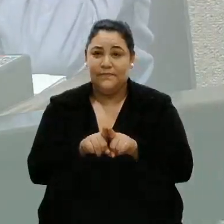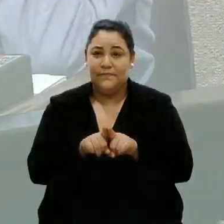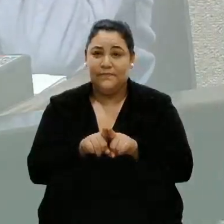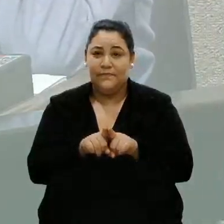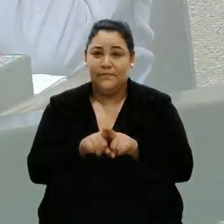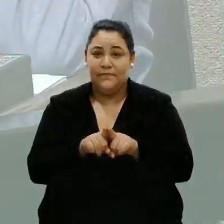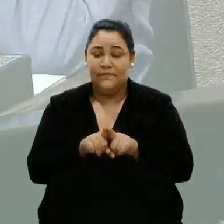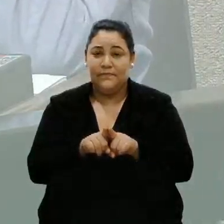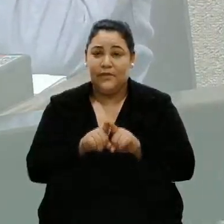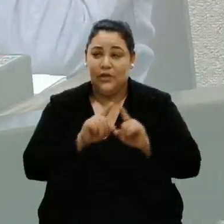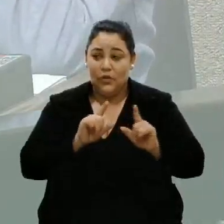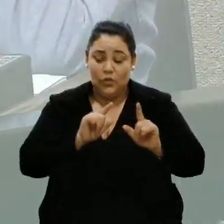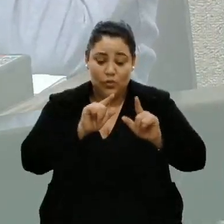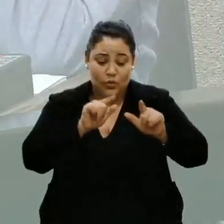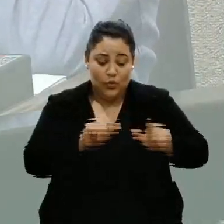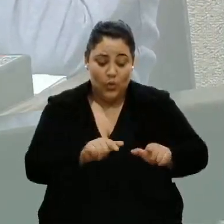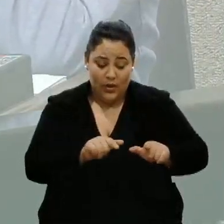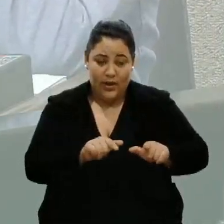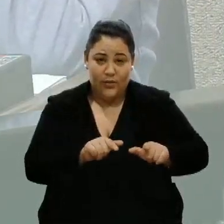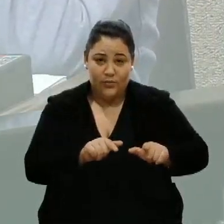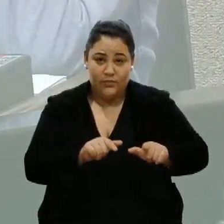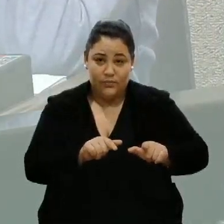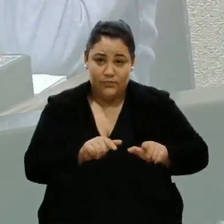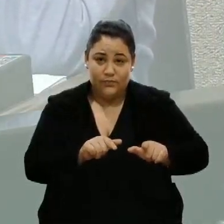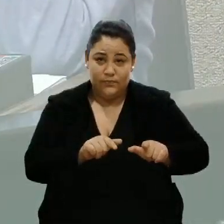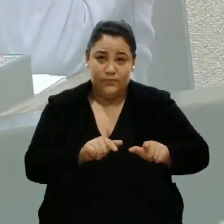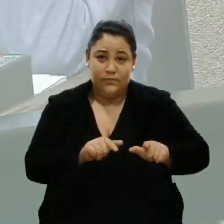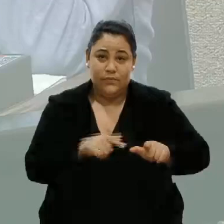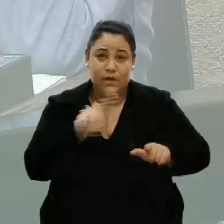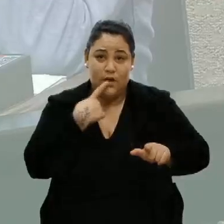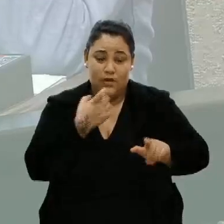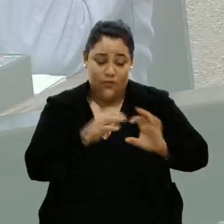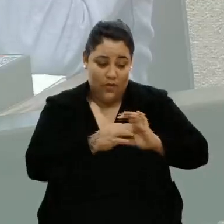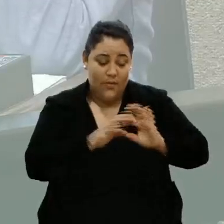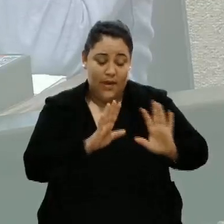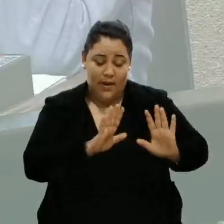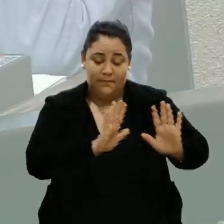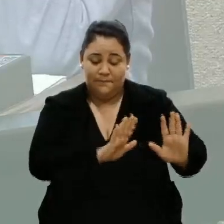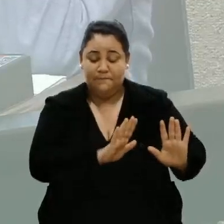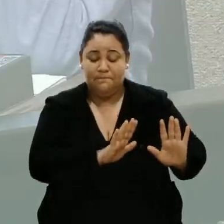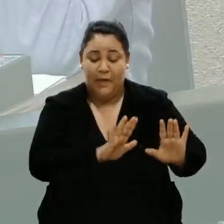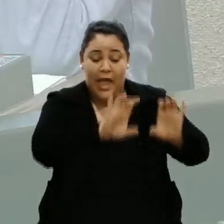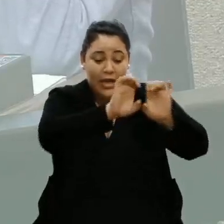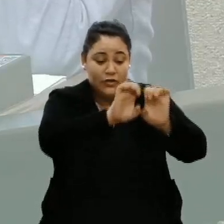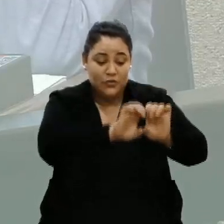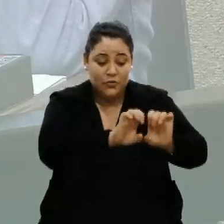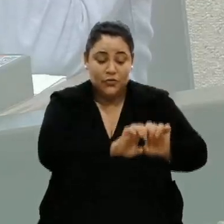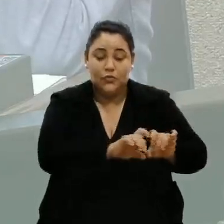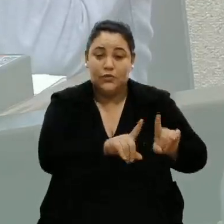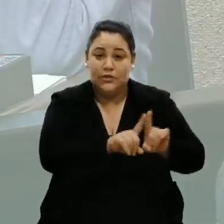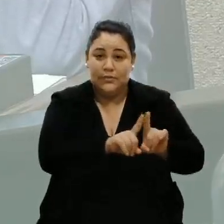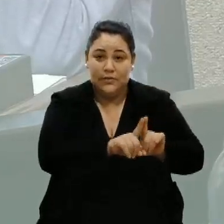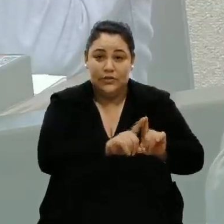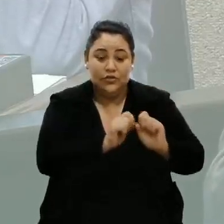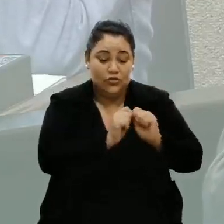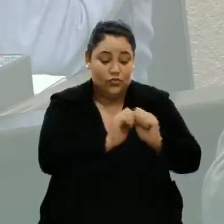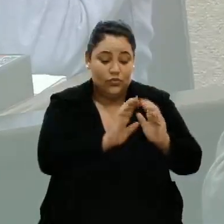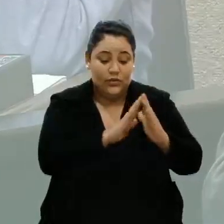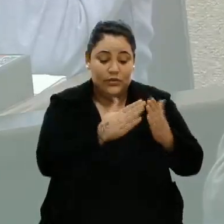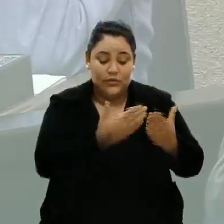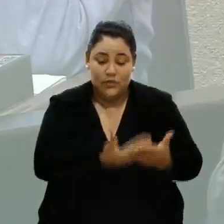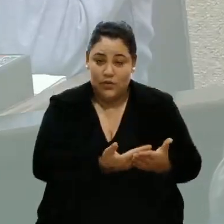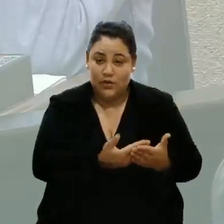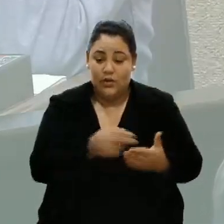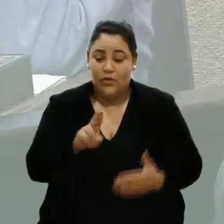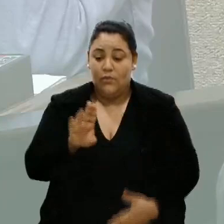sendo colocados terá, vereadora Rose, já vou lhe ceder a parte, a infraestrutura com escola, com OBS